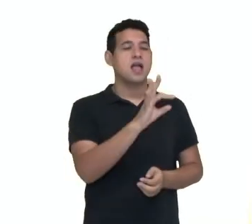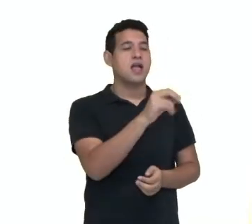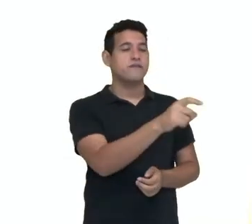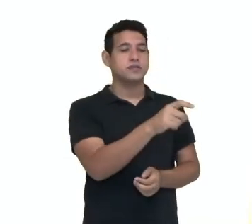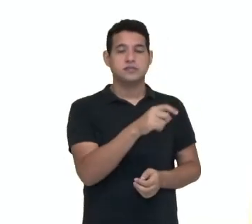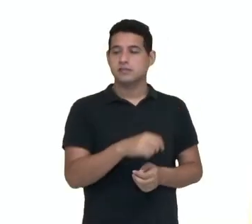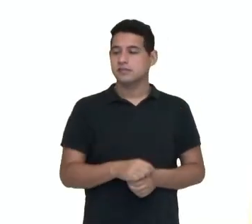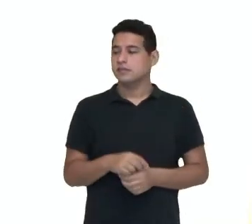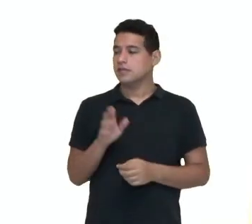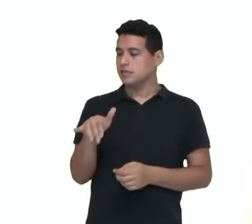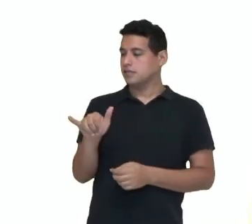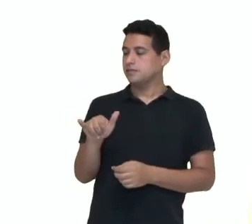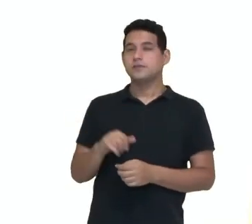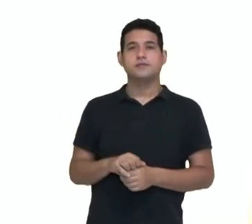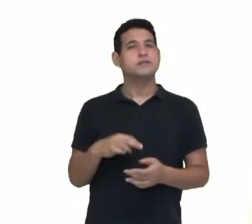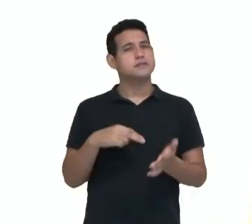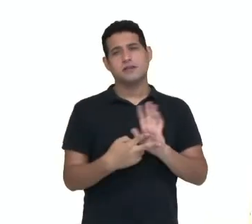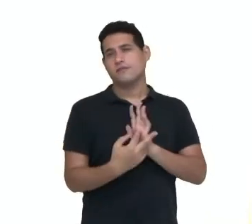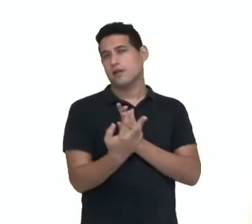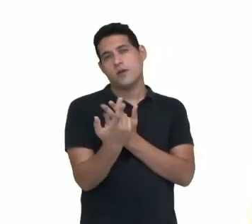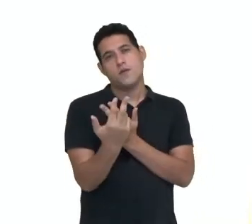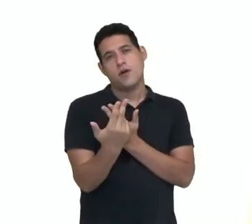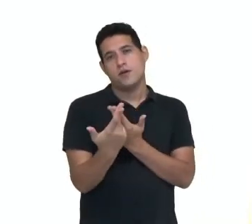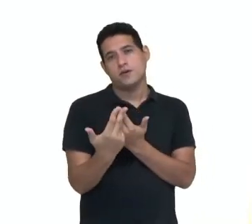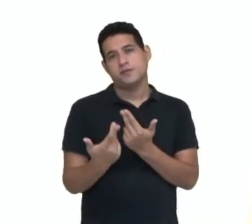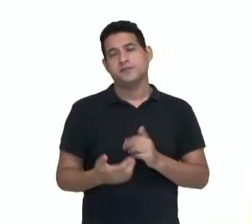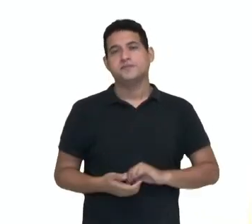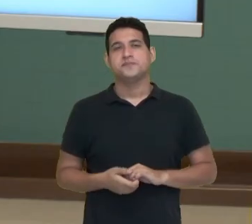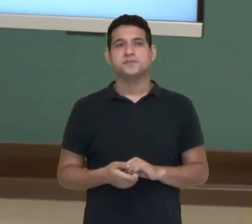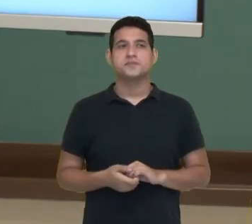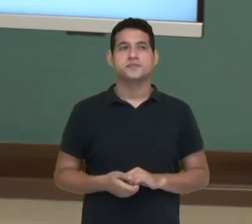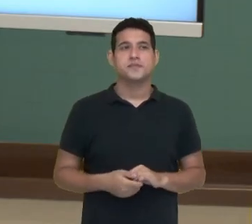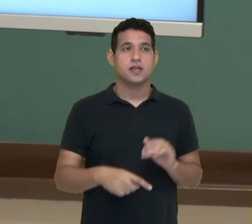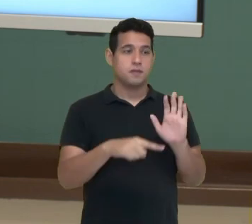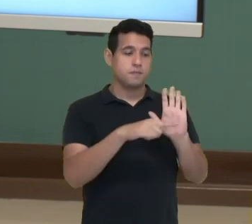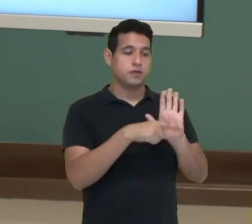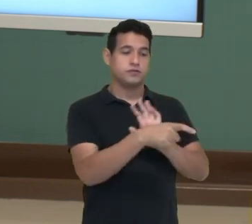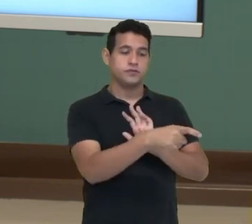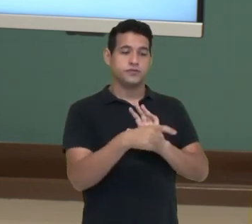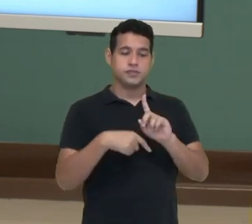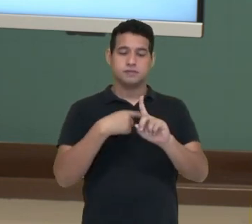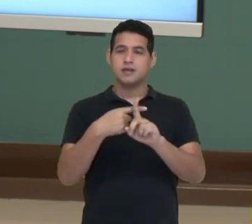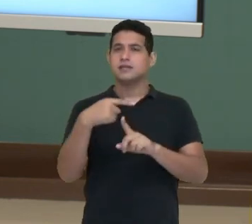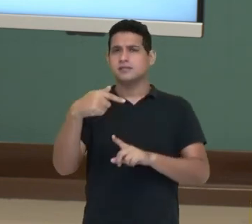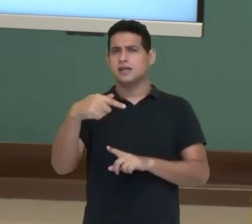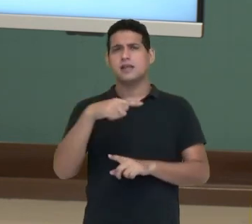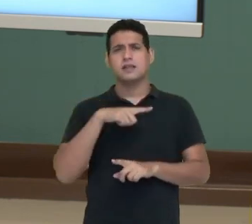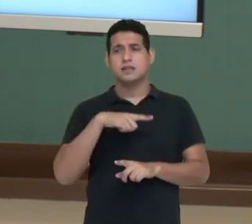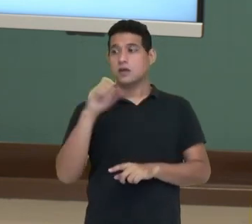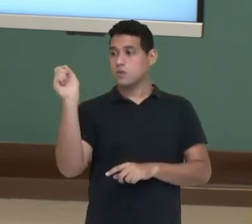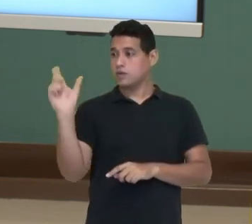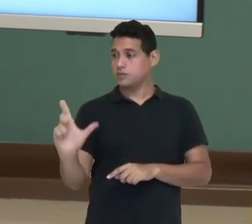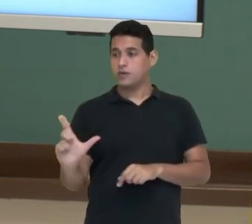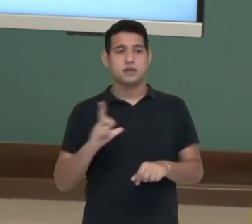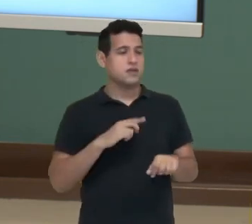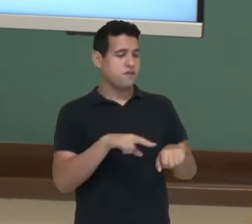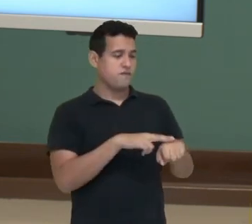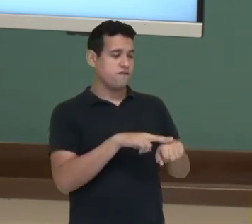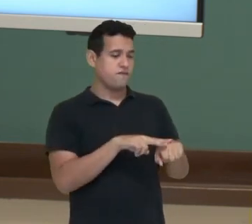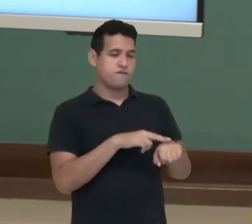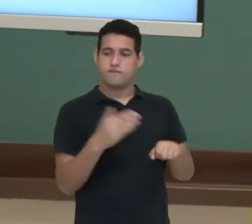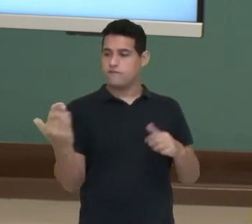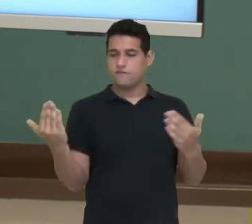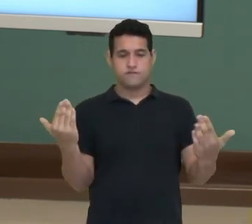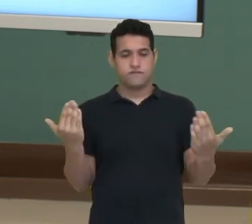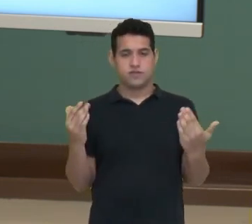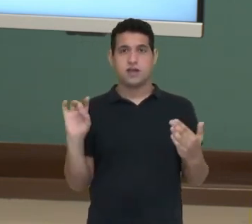e y é a mesma coisa, tá bom? Menos x mais 7. Então tem o cartão azul e o verde, cada um com uma